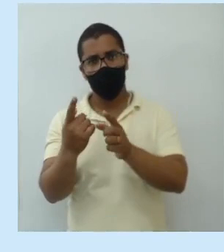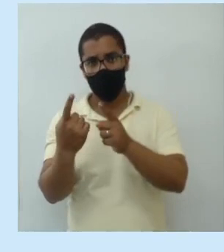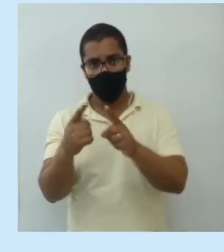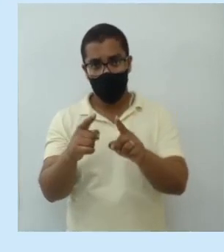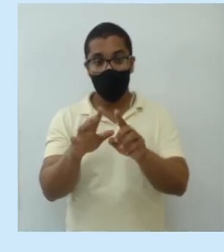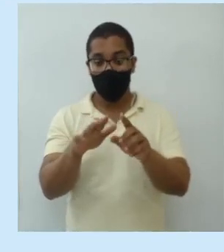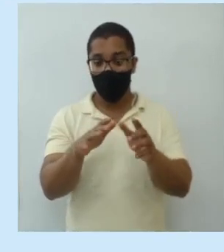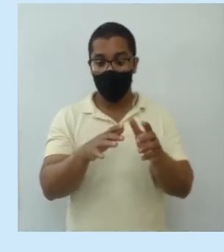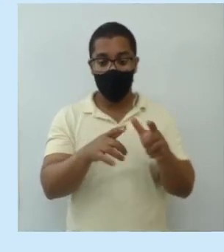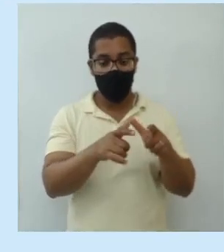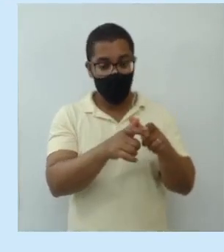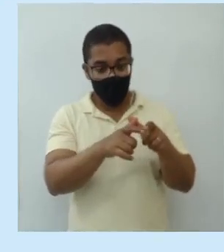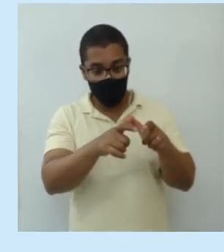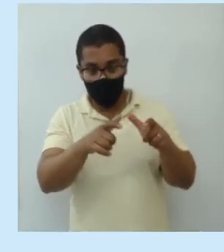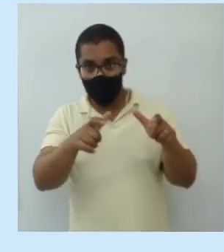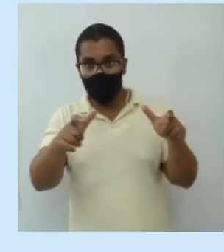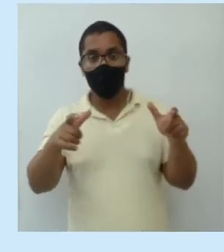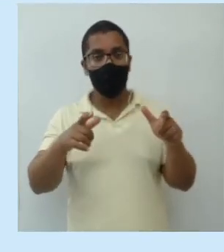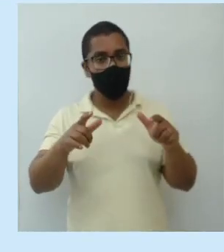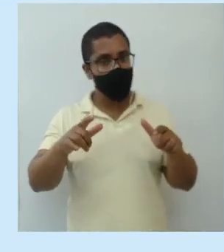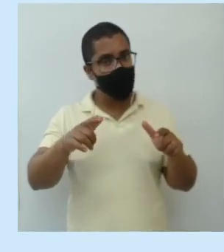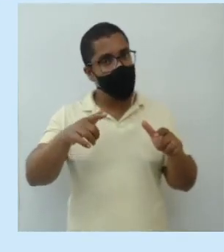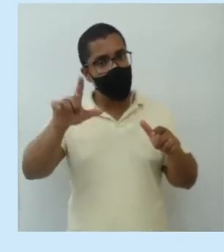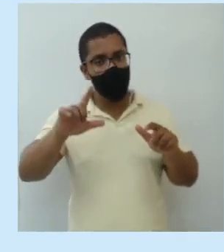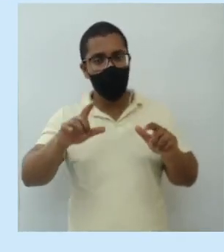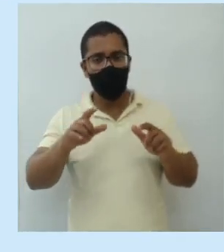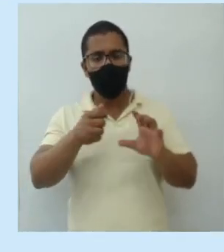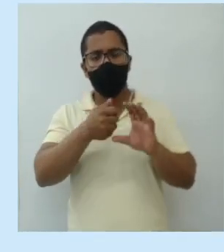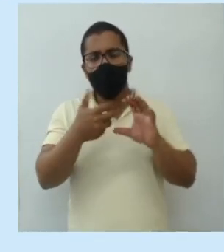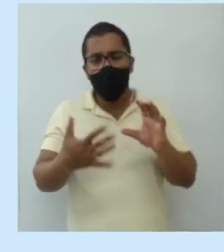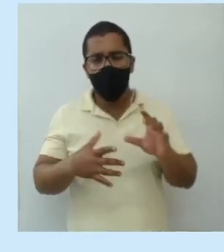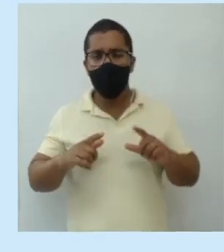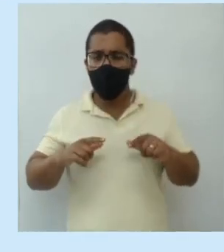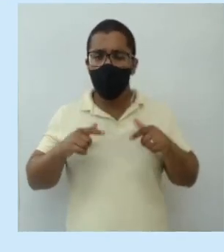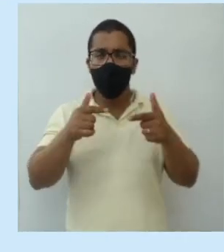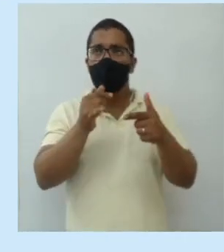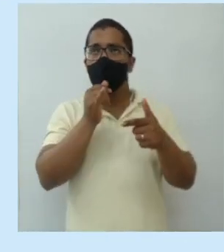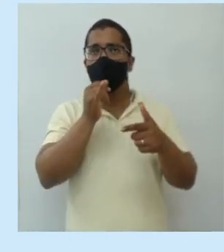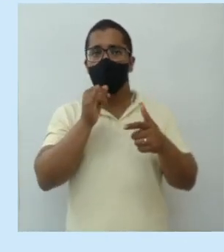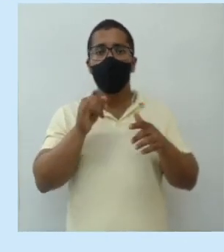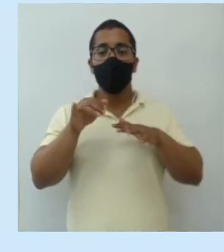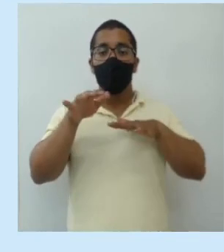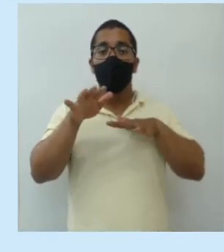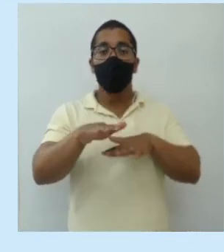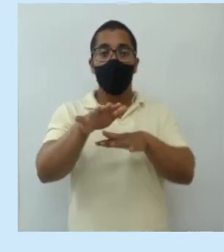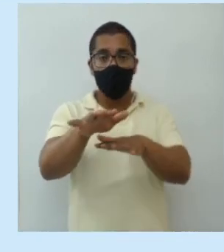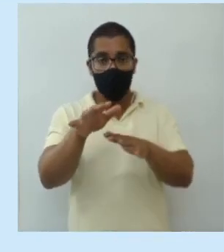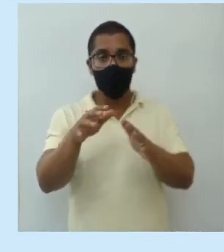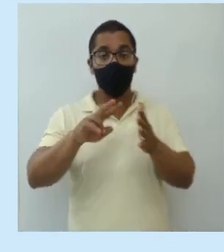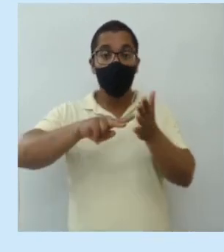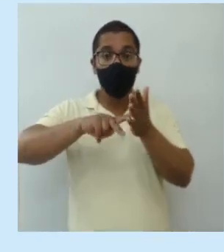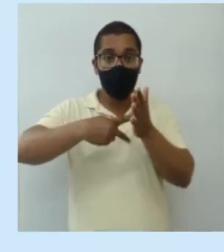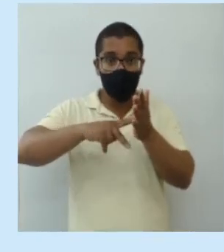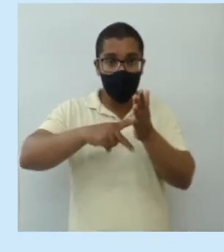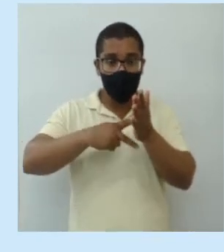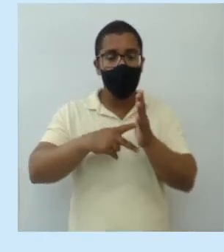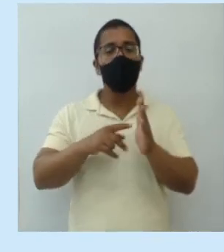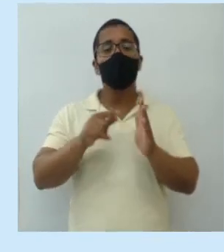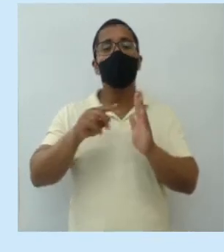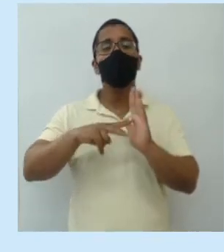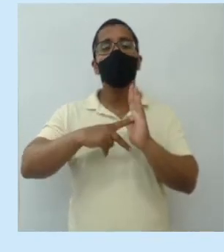o crescimento de outras atitudes e de, por exemplo, o caso do movimento sindical. Eles combateram